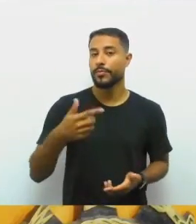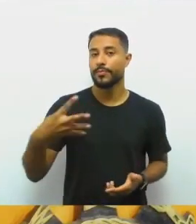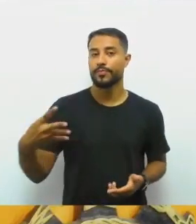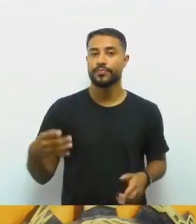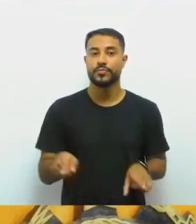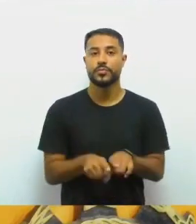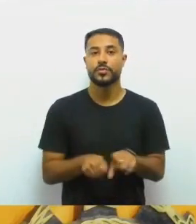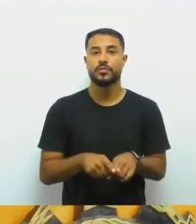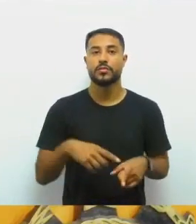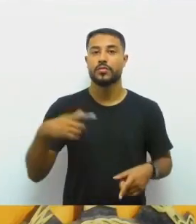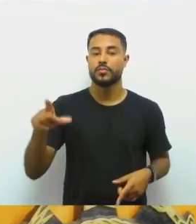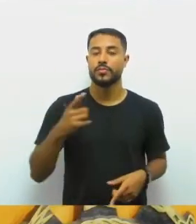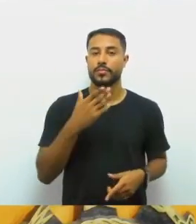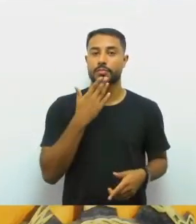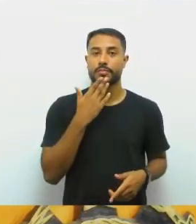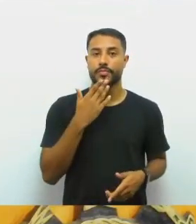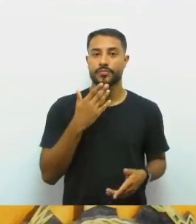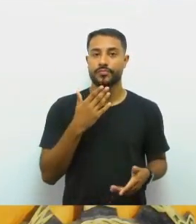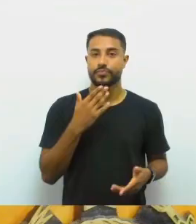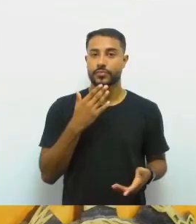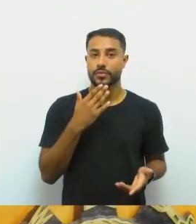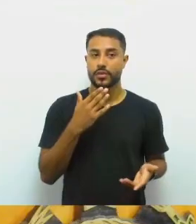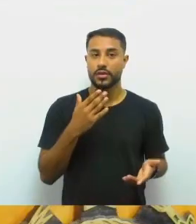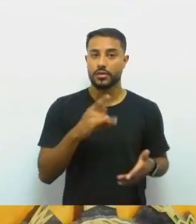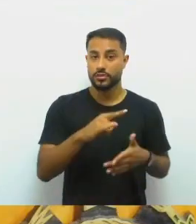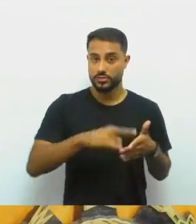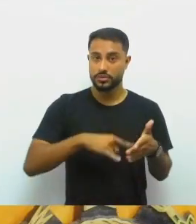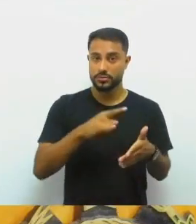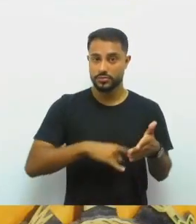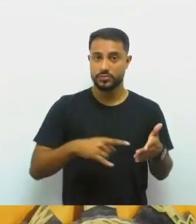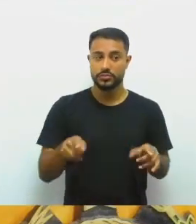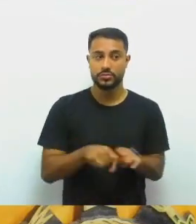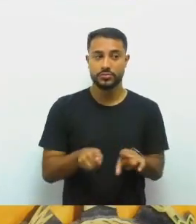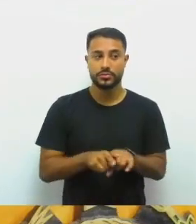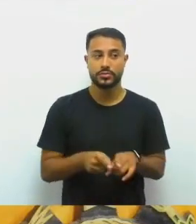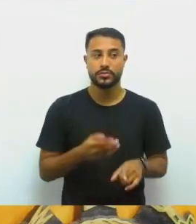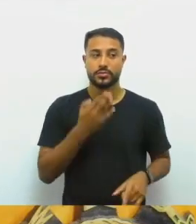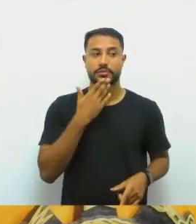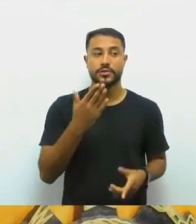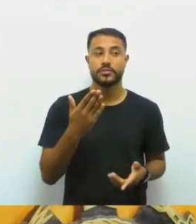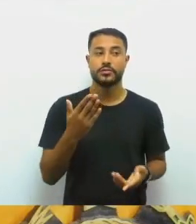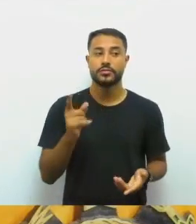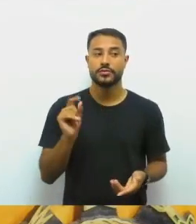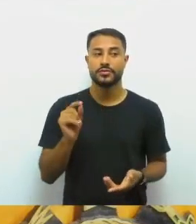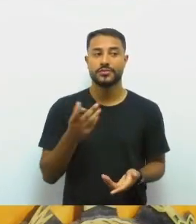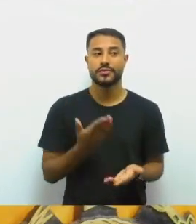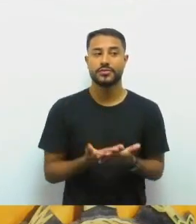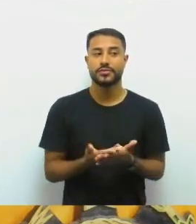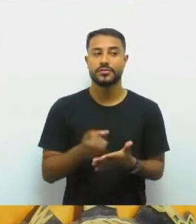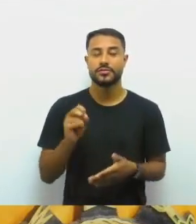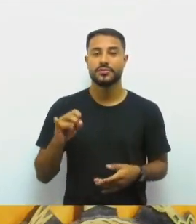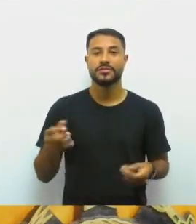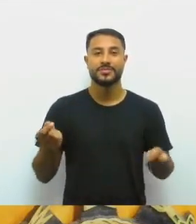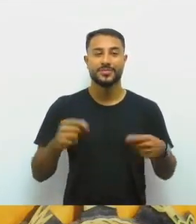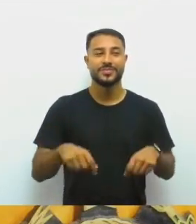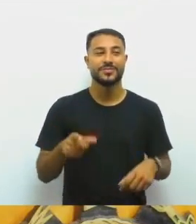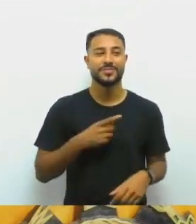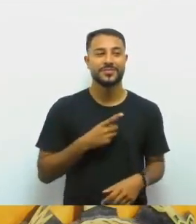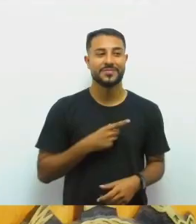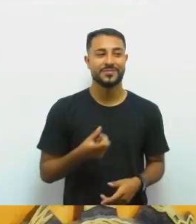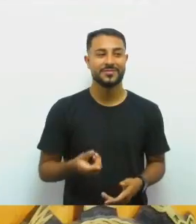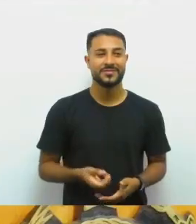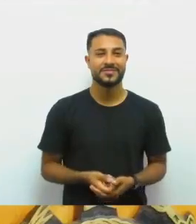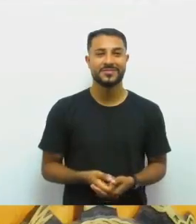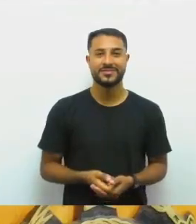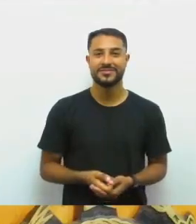prefeito municipal um estudo de viabilidade técnica para a despoluição da Praia da Enseada, localizada na Estrada